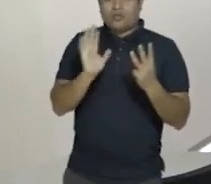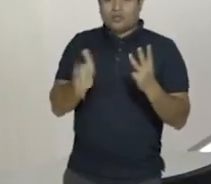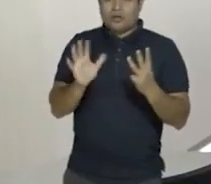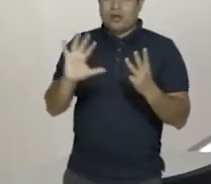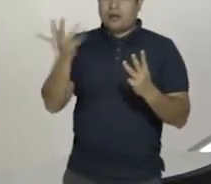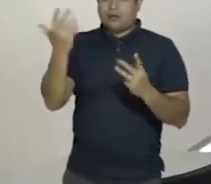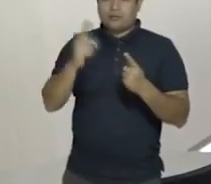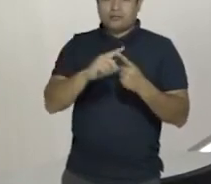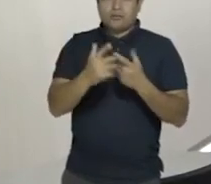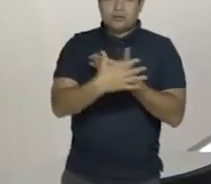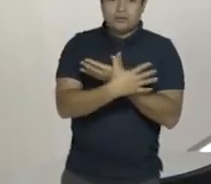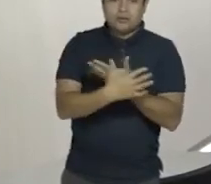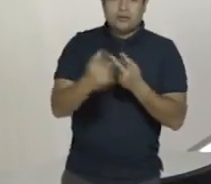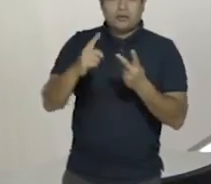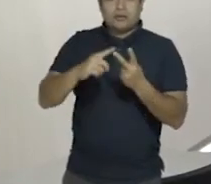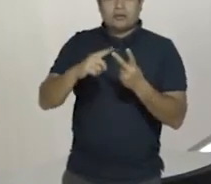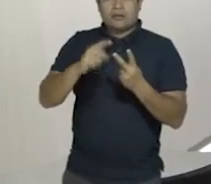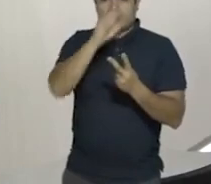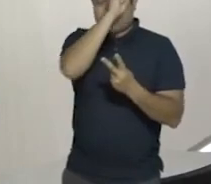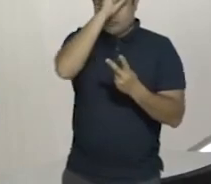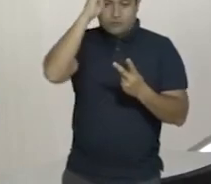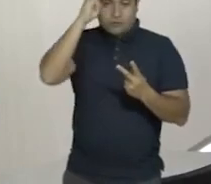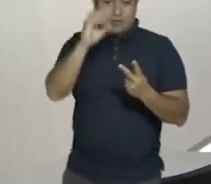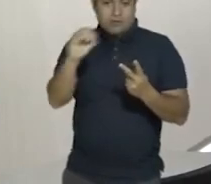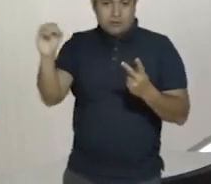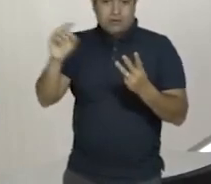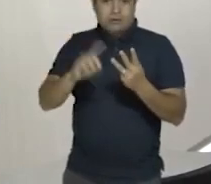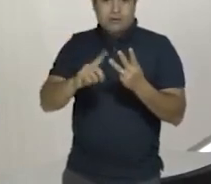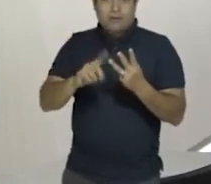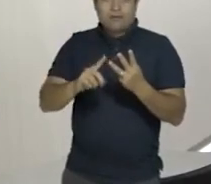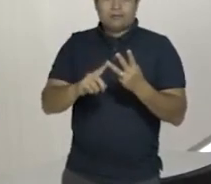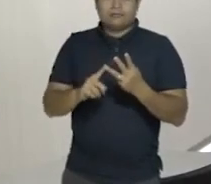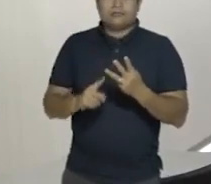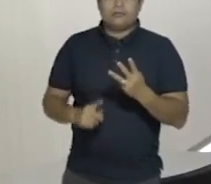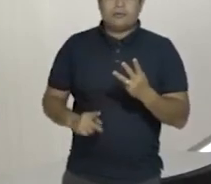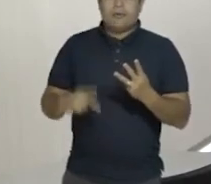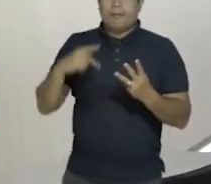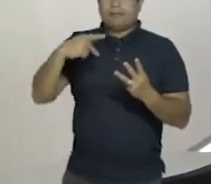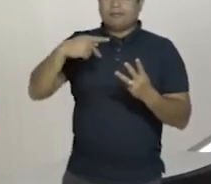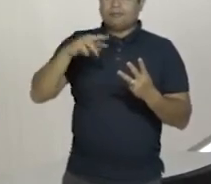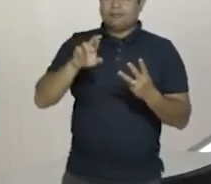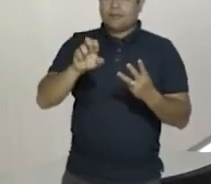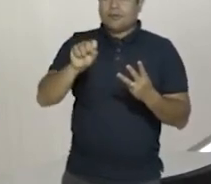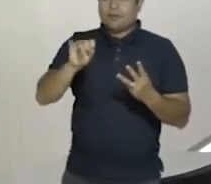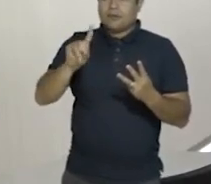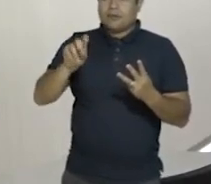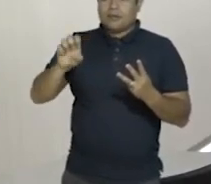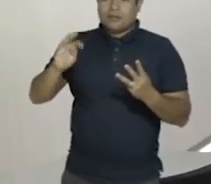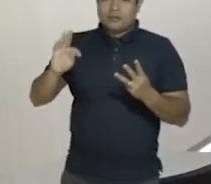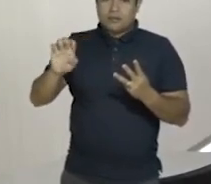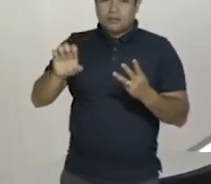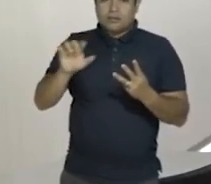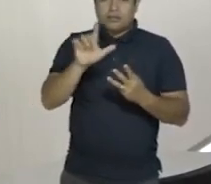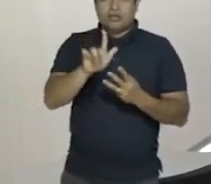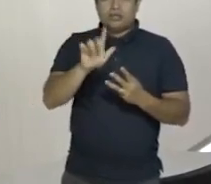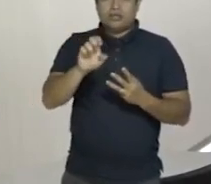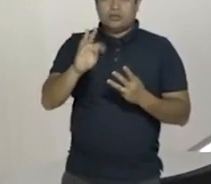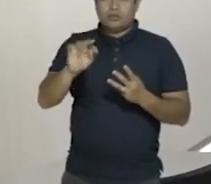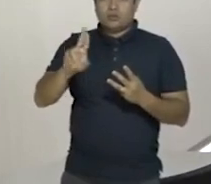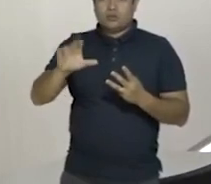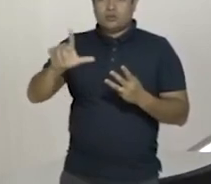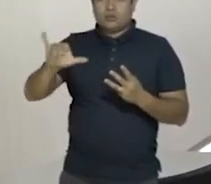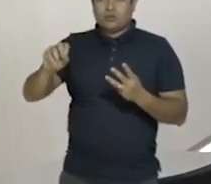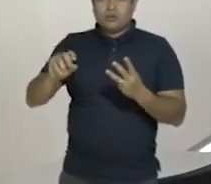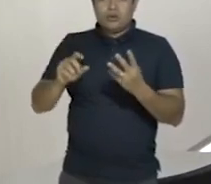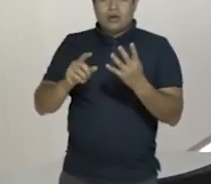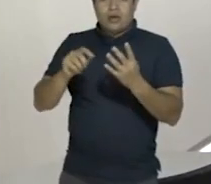São Miguel do Oeste Ainda Ontem É no município Presidente Getúlio e no início do próximo mês já temos